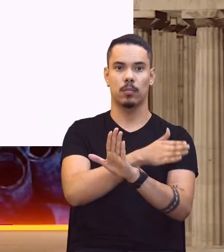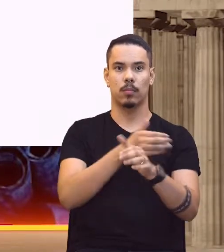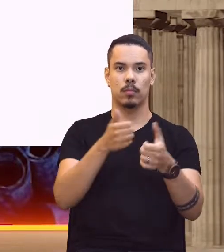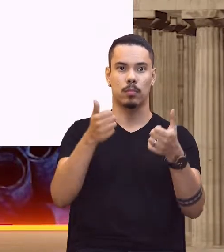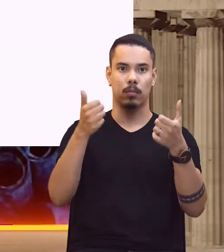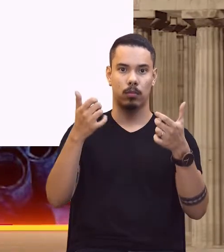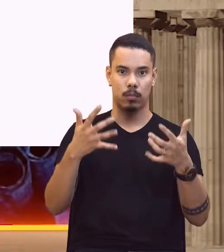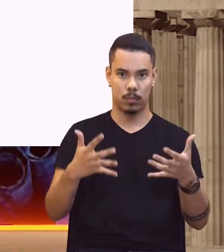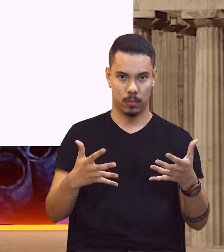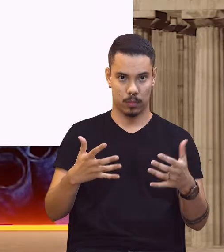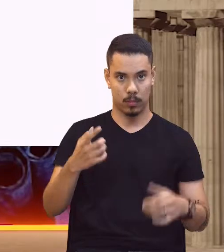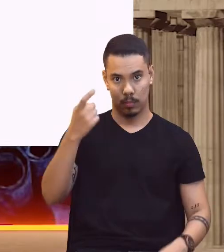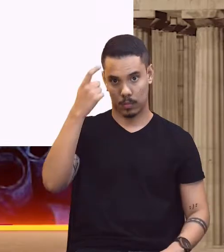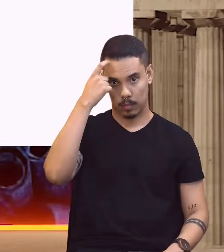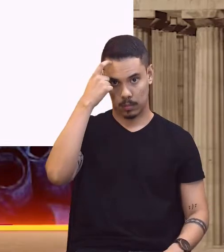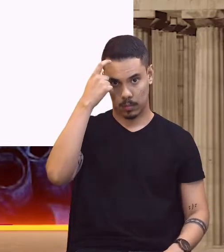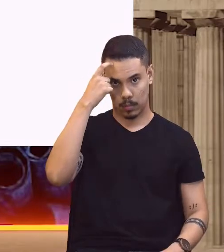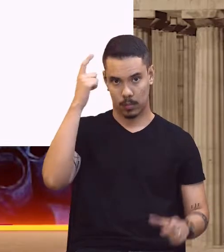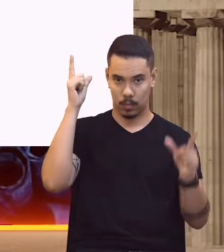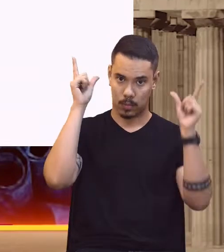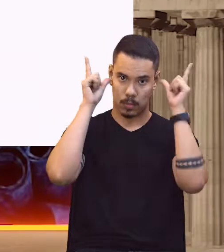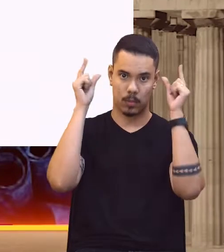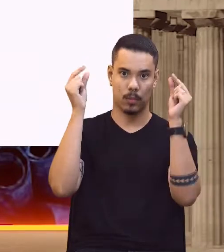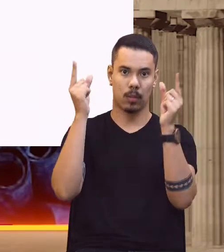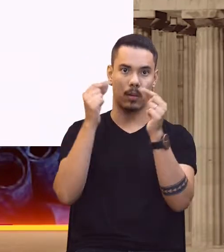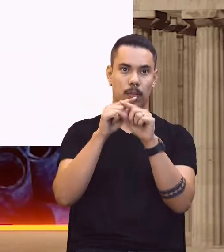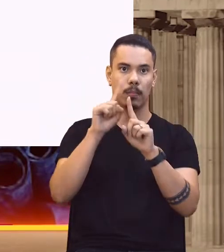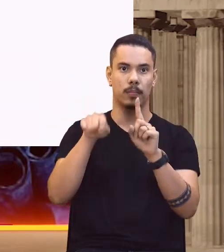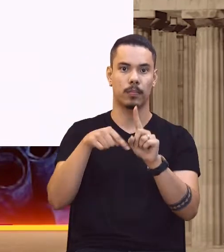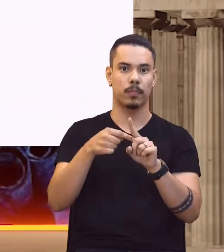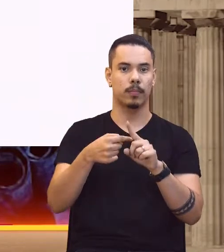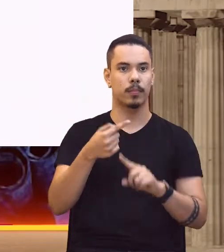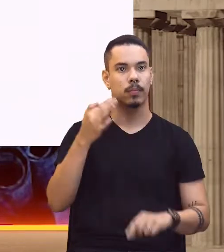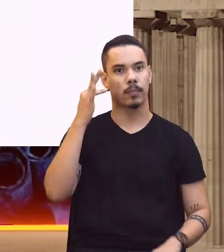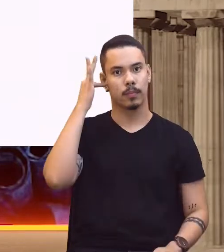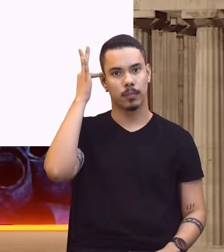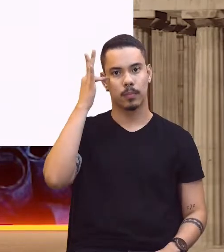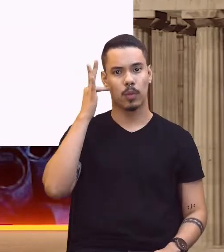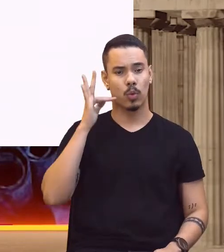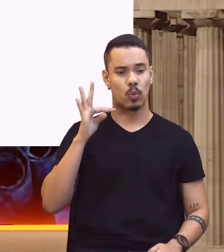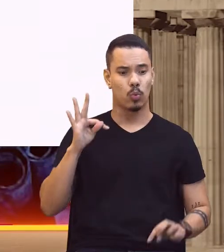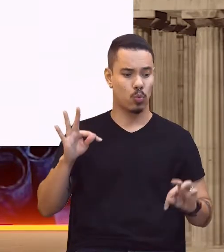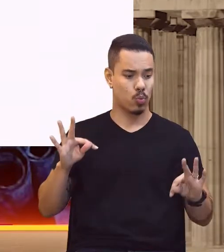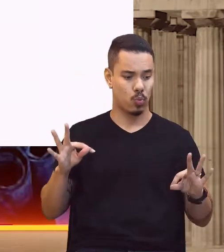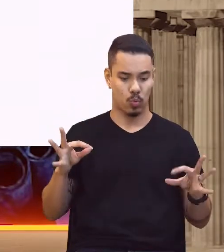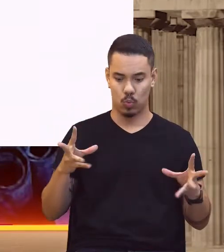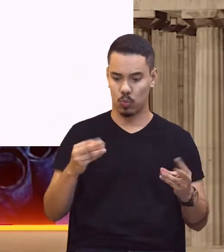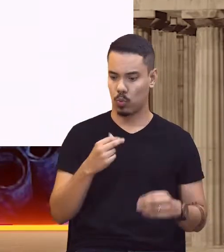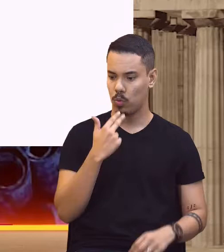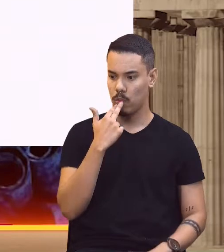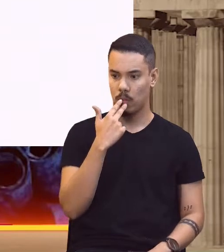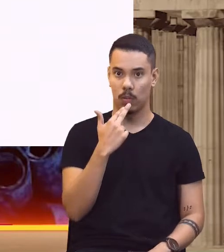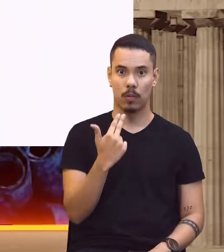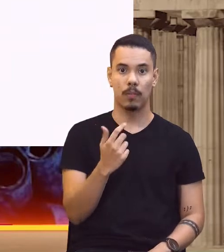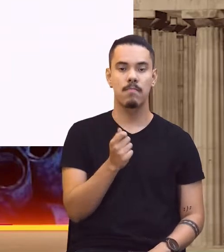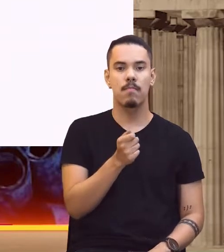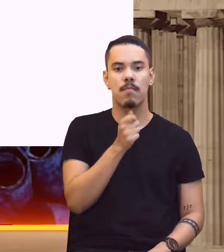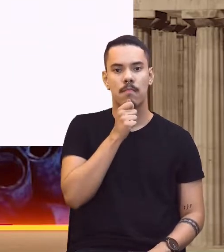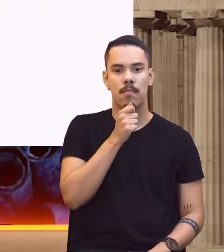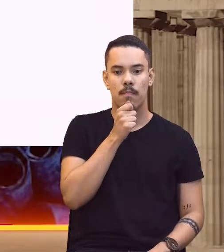o pensamento grego, a filosofia grega, tudo isso, a língua grega ainda